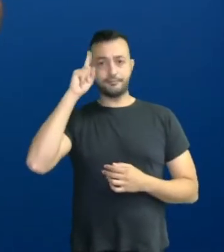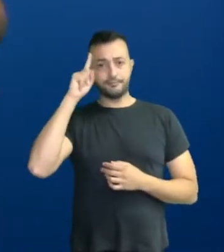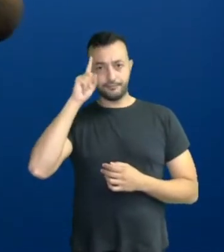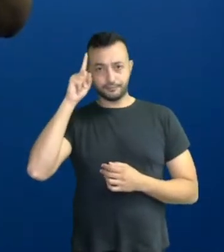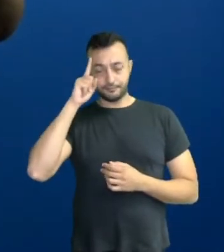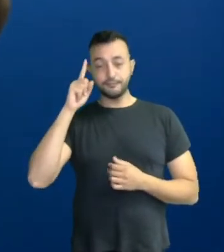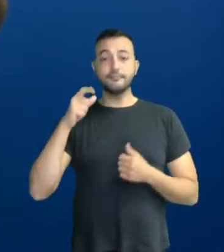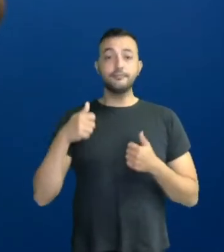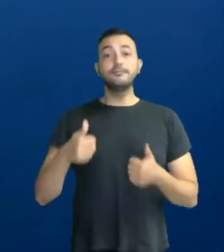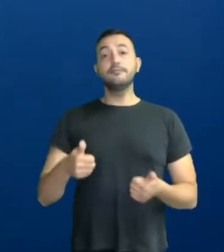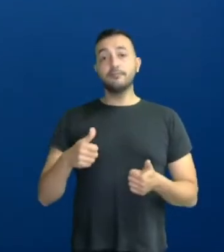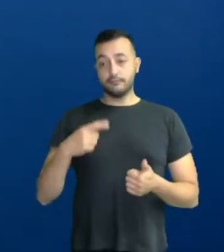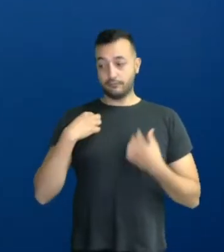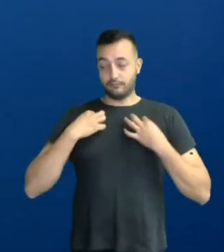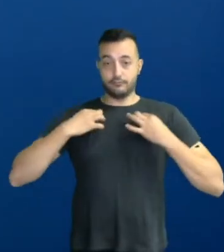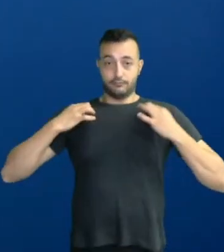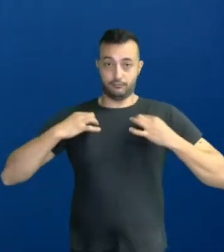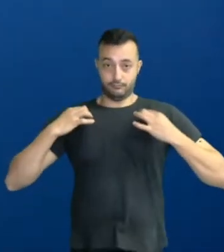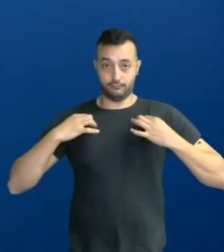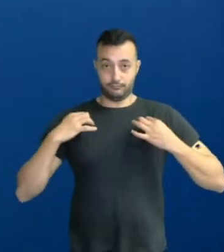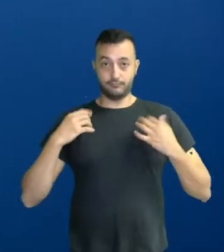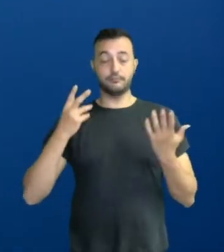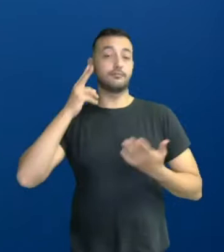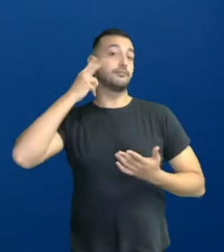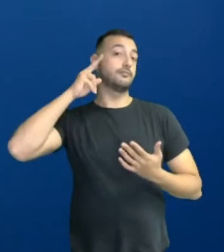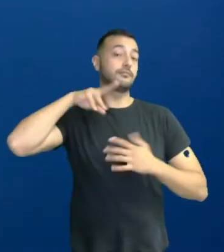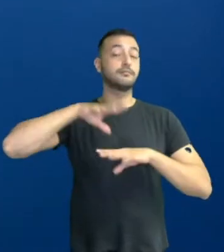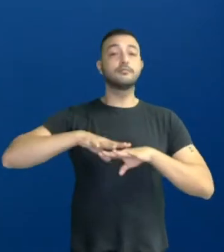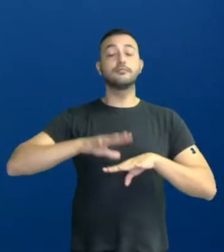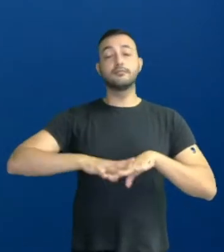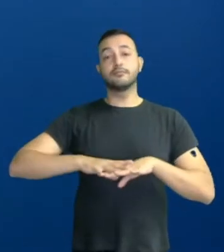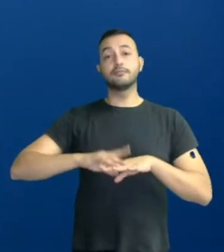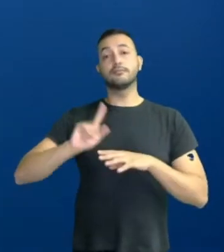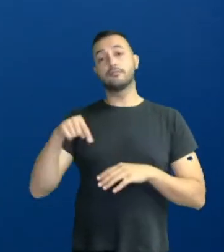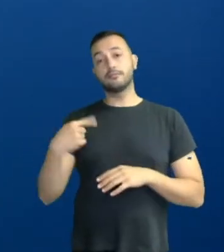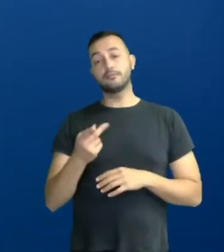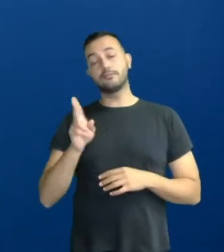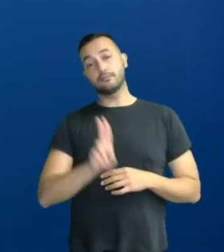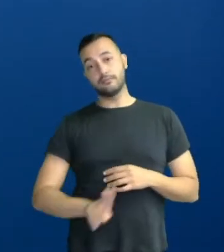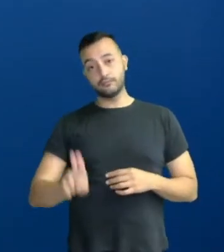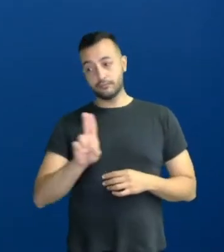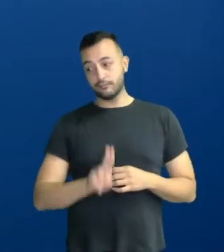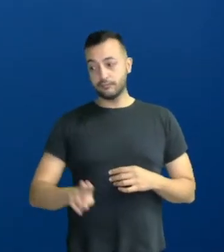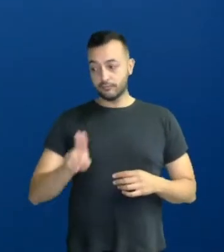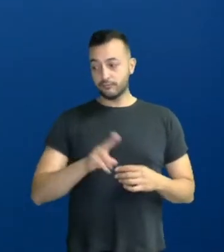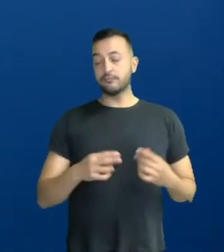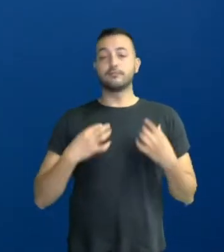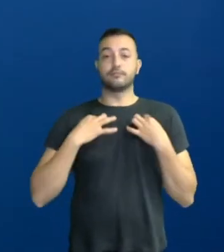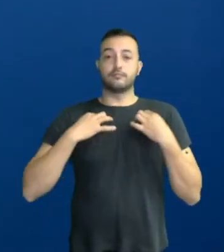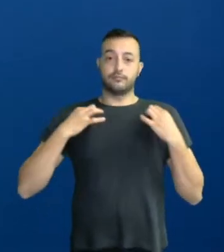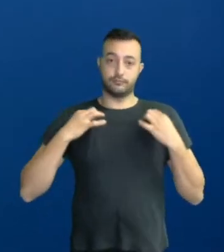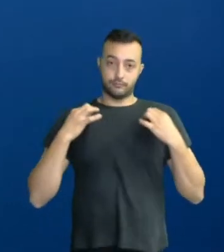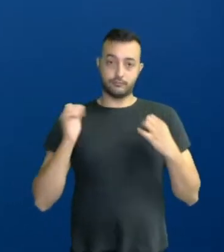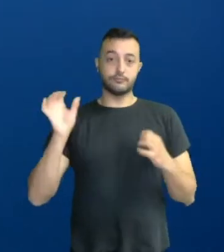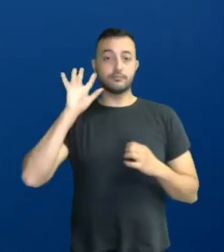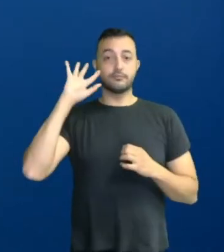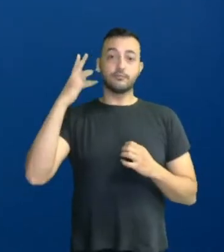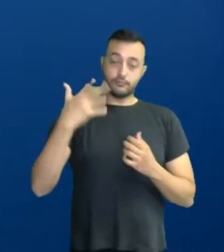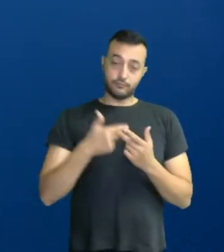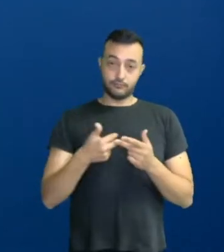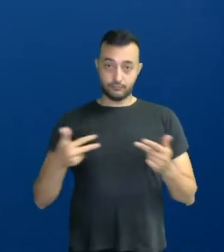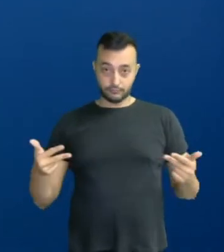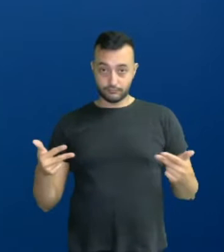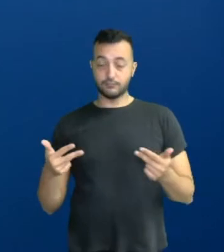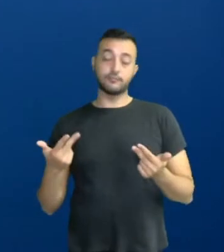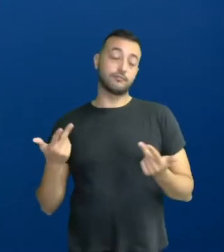dia, tá? Com as peças de roupa. Lembrando que na matemática, quando nós vamos usar peças de roupas para resolver alguma